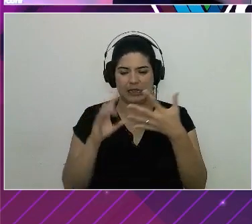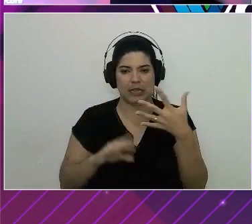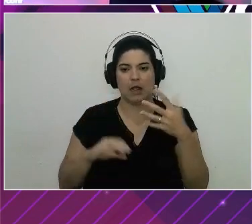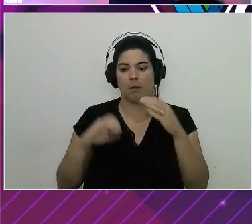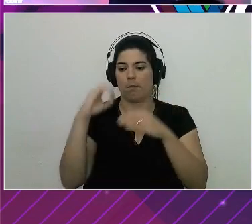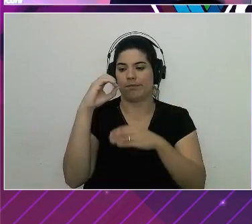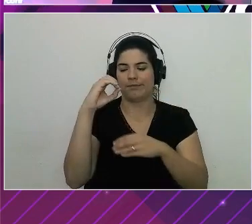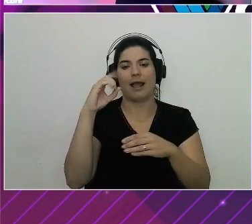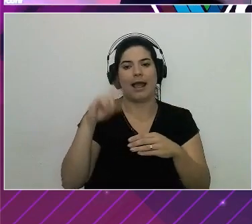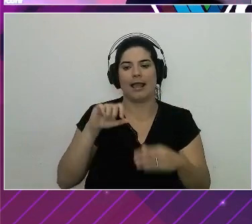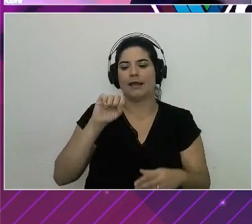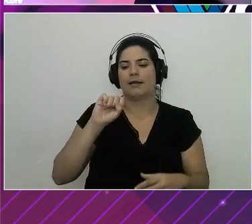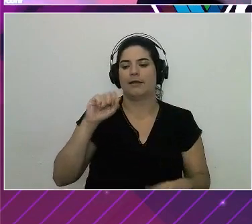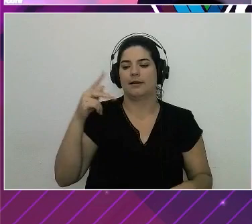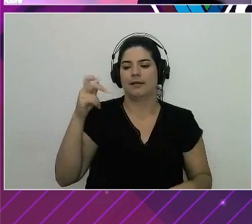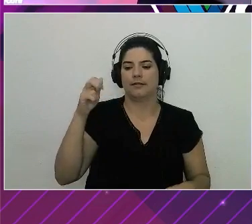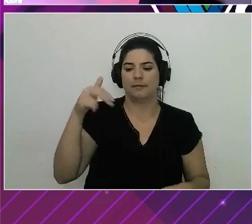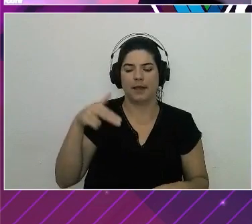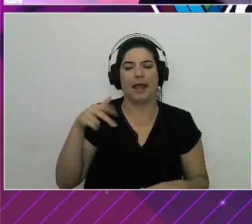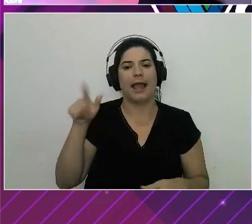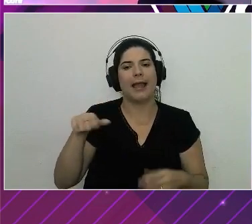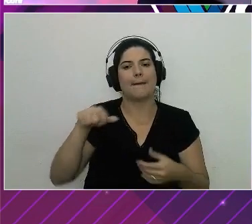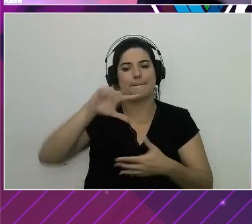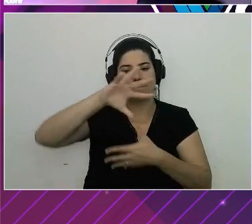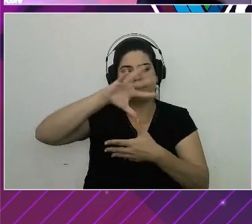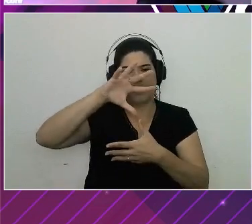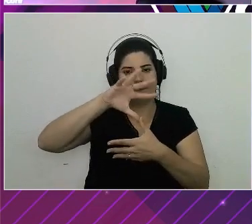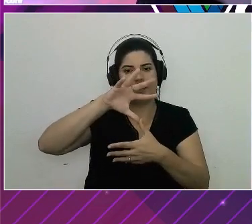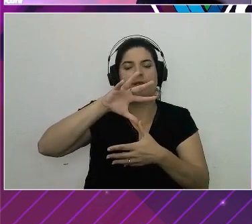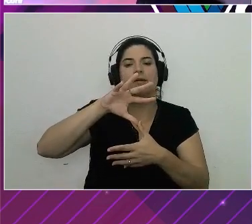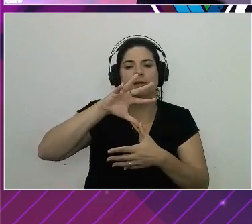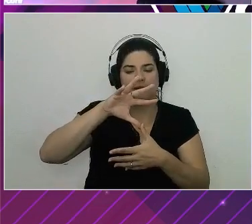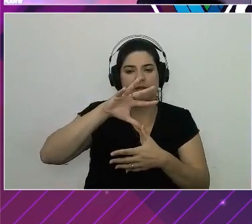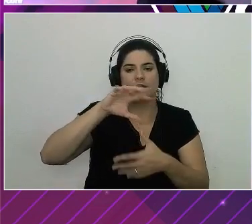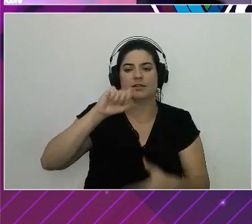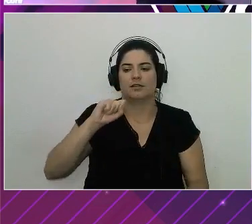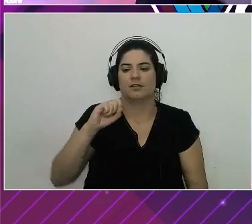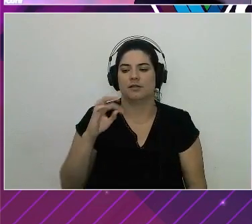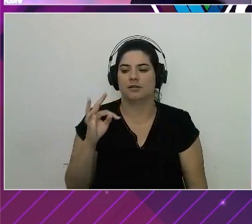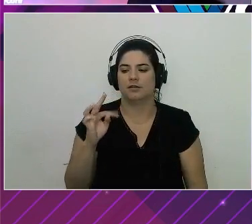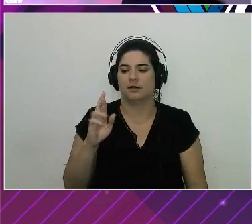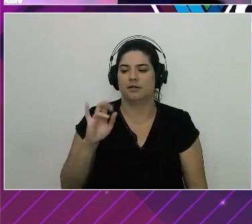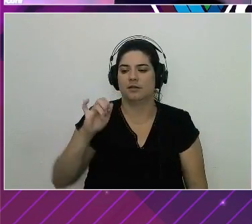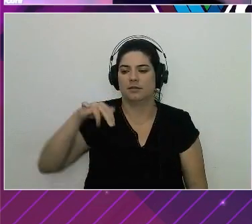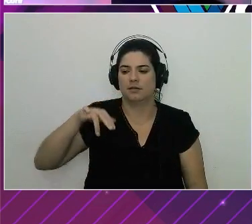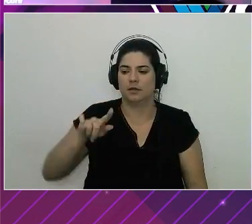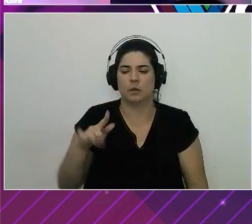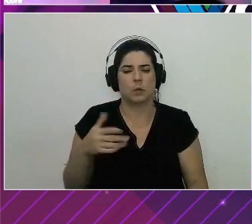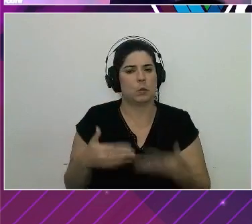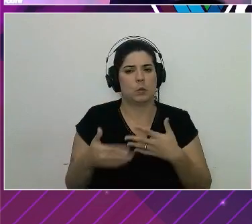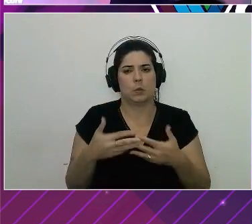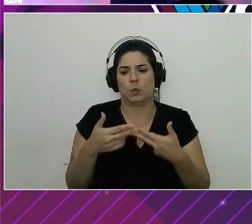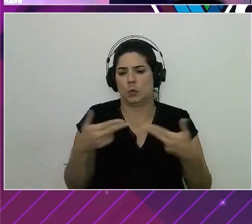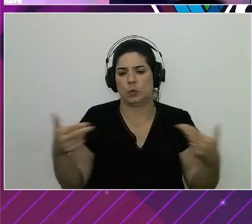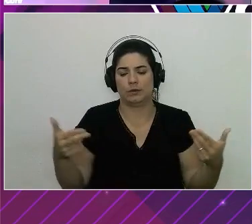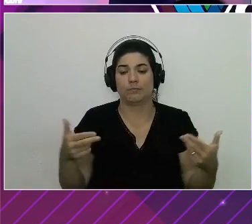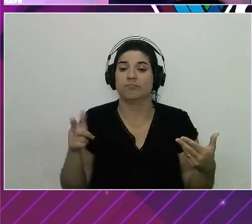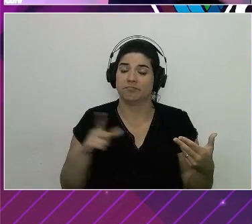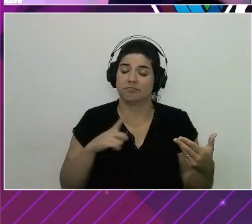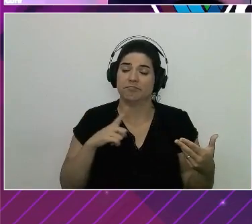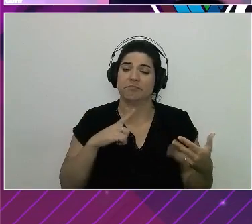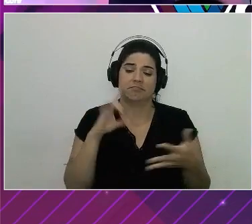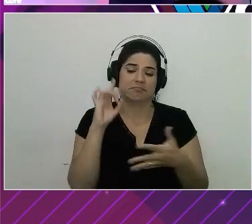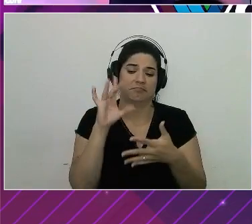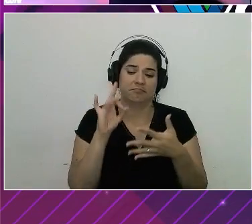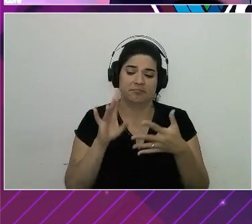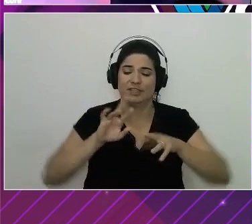se fosse um map de string para qualquer coisa. Então, você tem um monte de informação lá que são diferentes para cada span. Então, você tem que